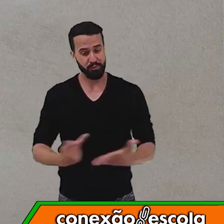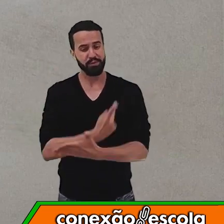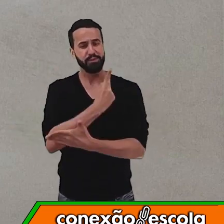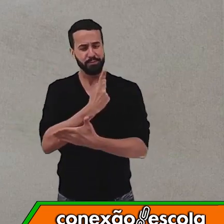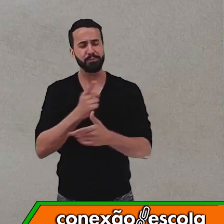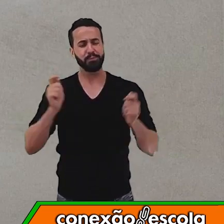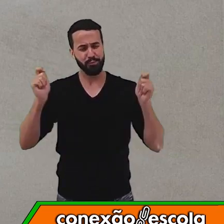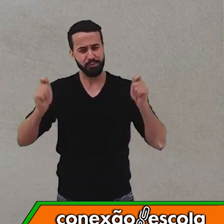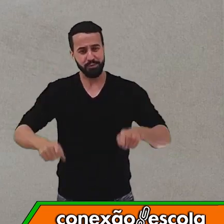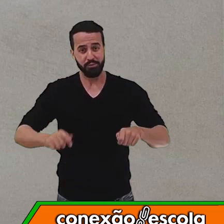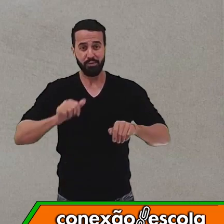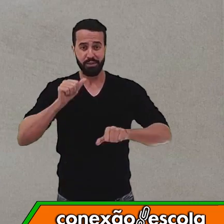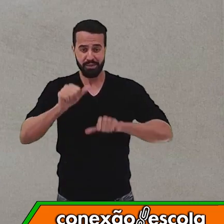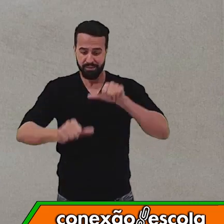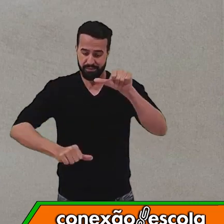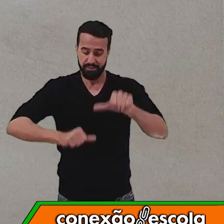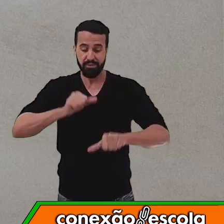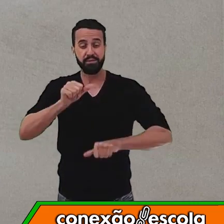tornar-se